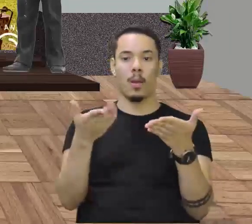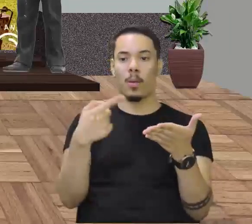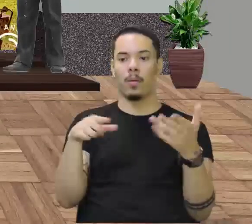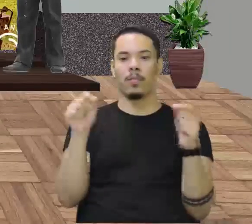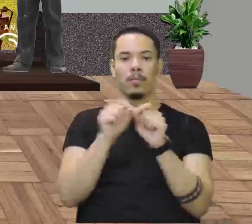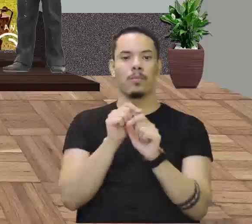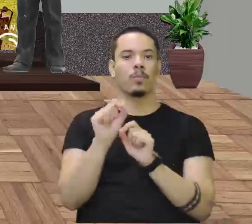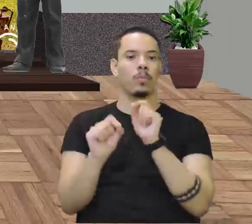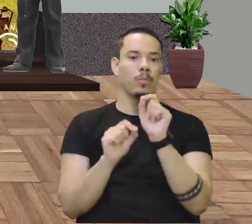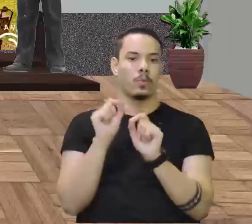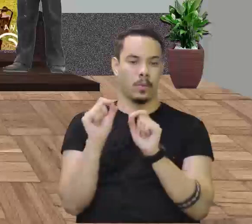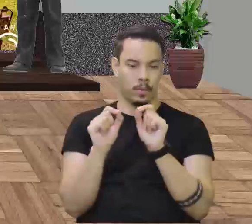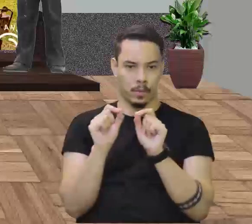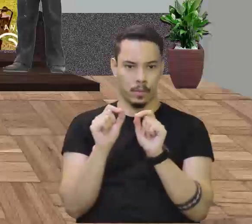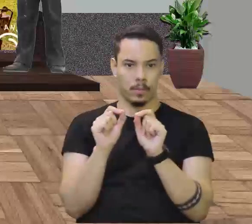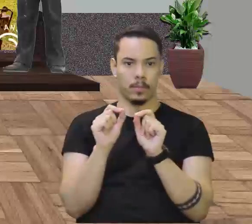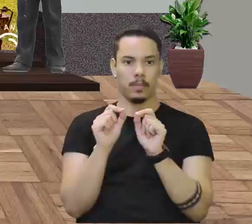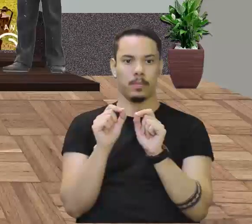agora